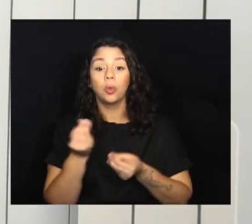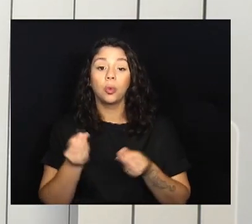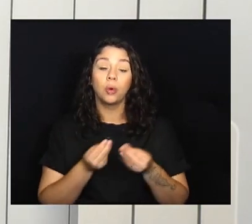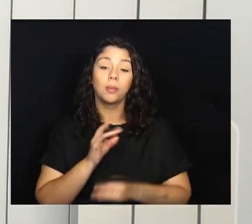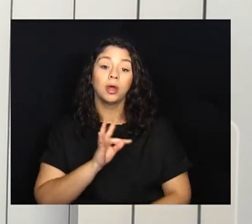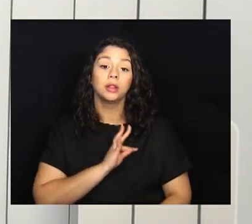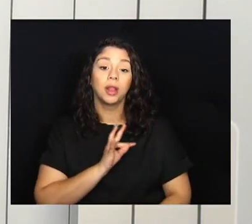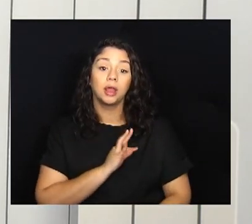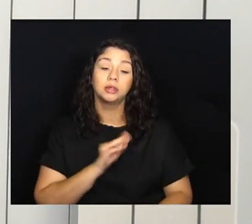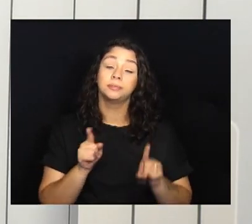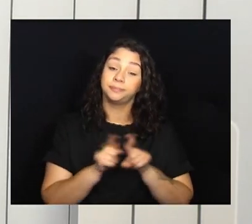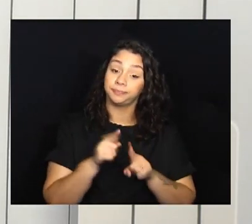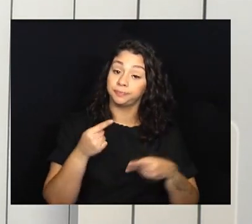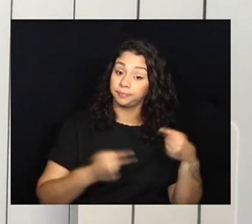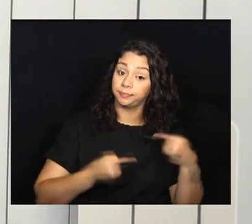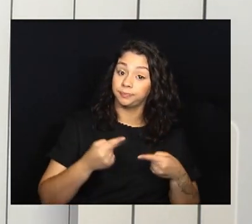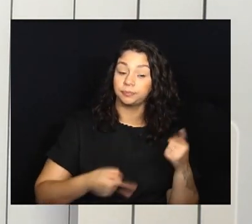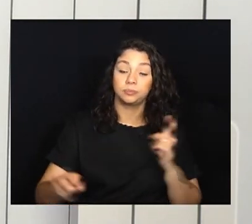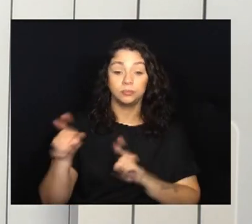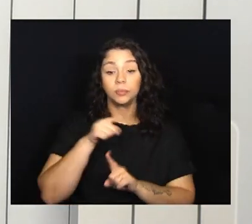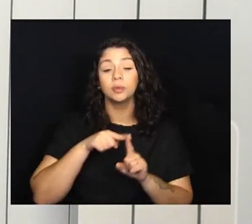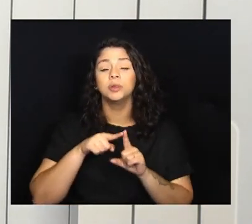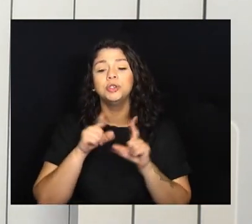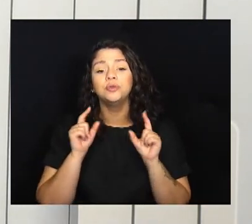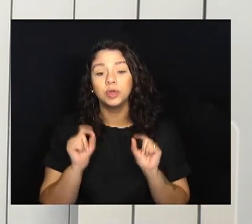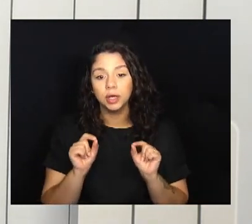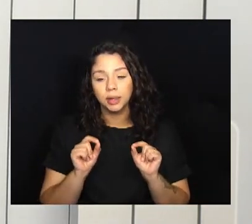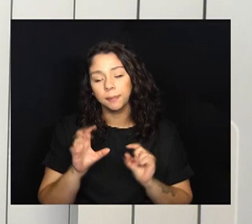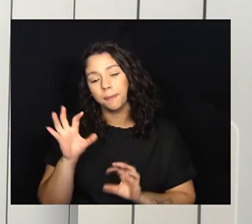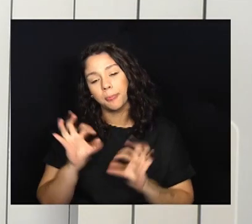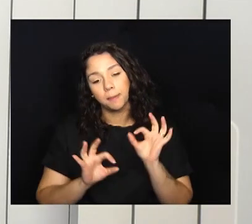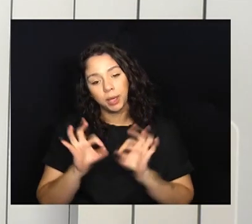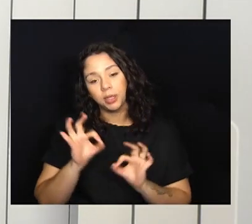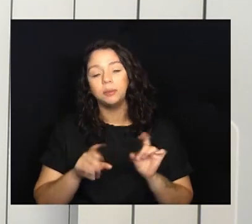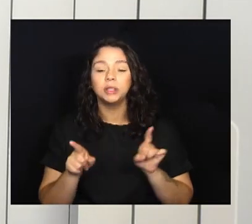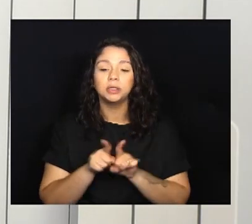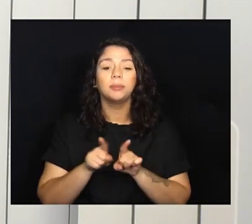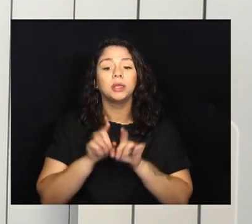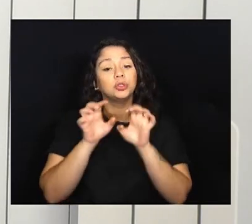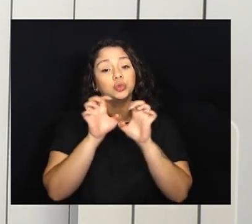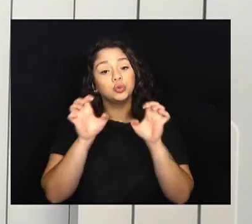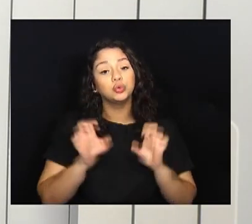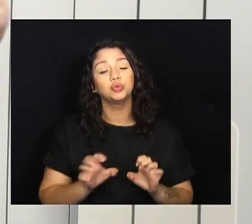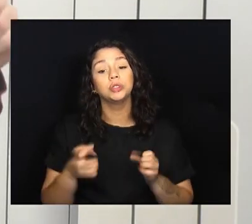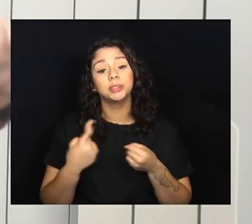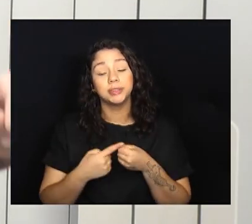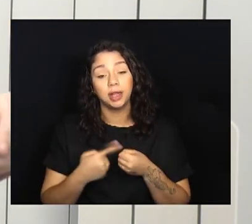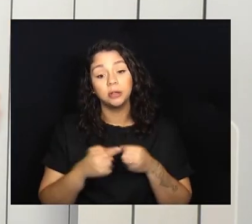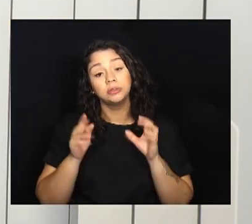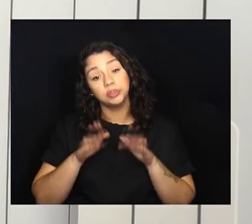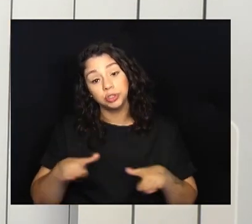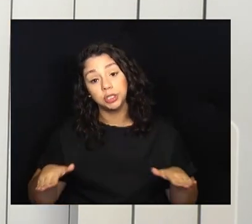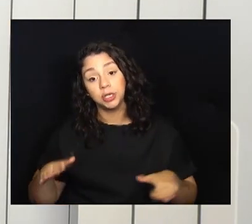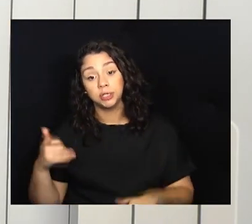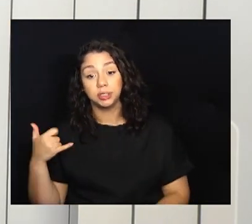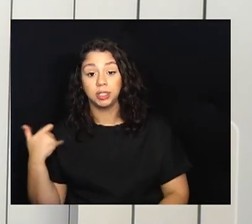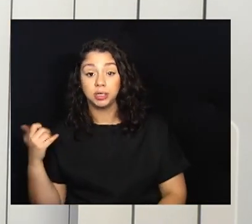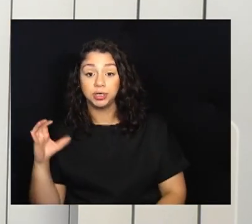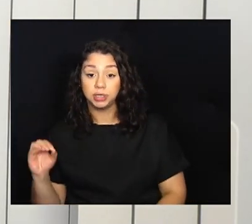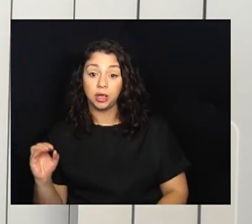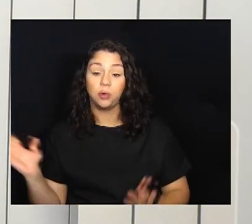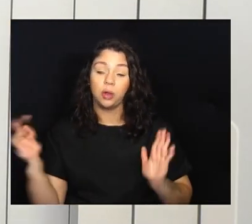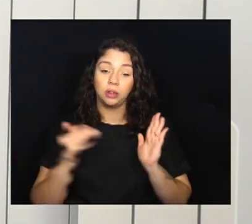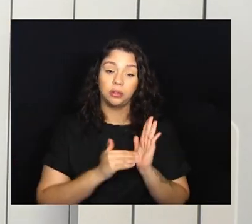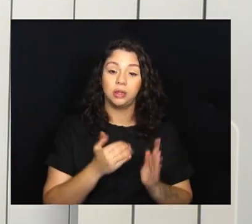e políticas com o objetivo de planejar e estruturar a cidade para as crianças de 0 a 6